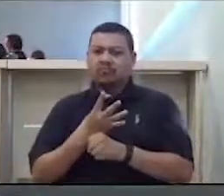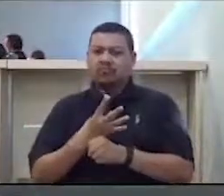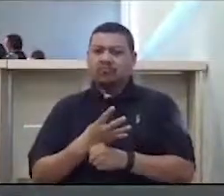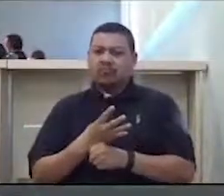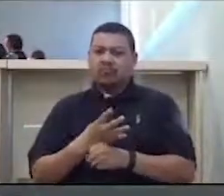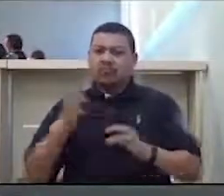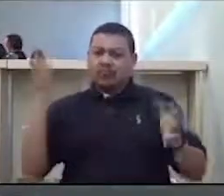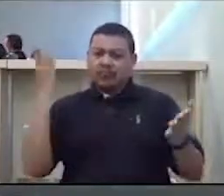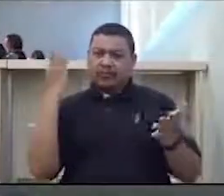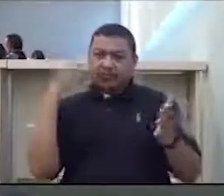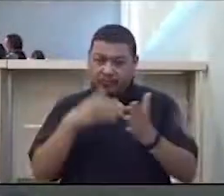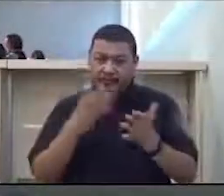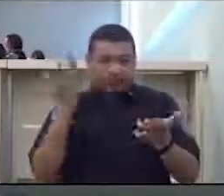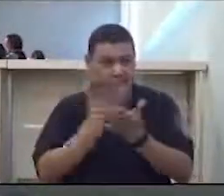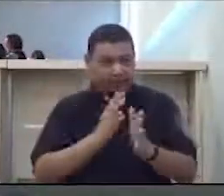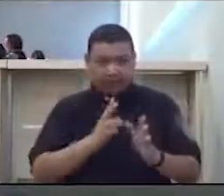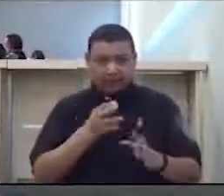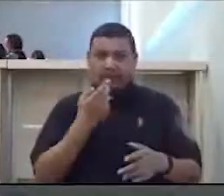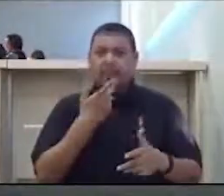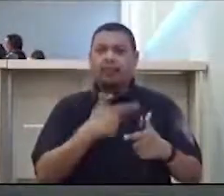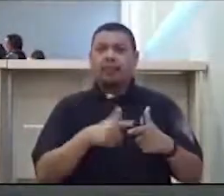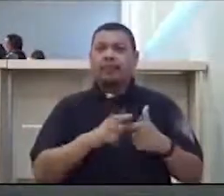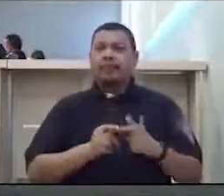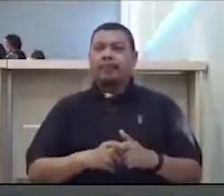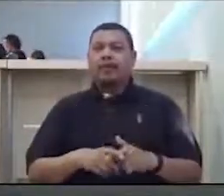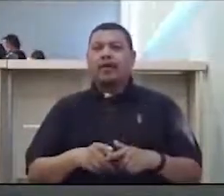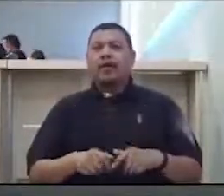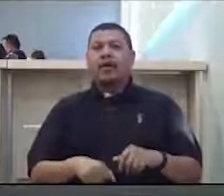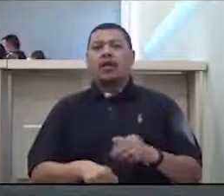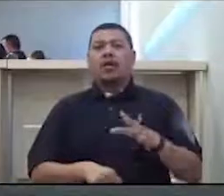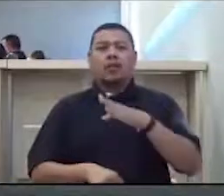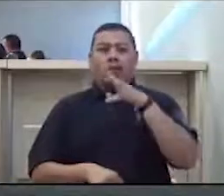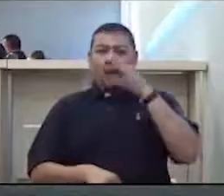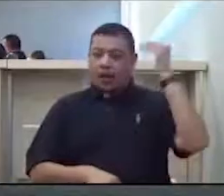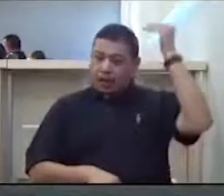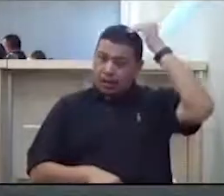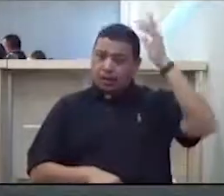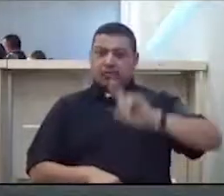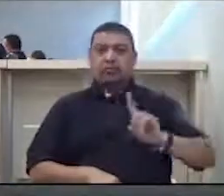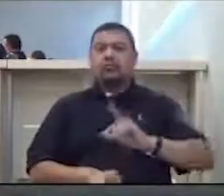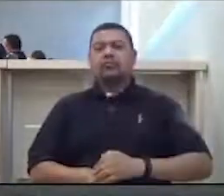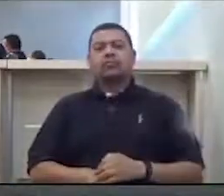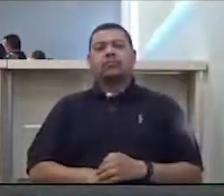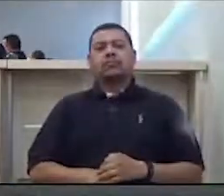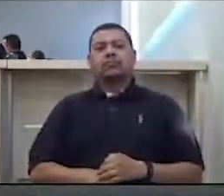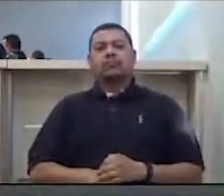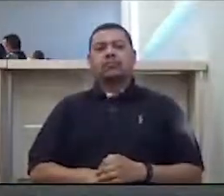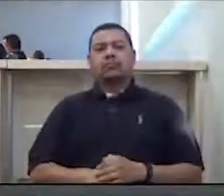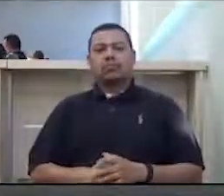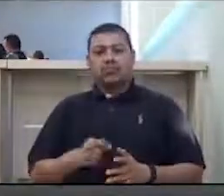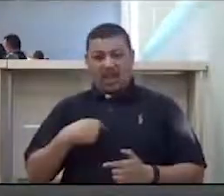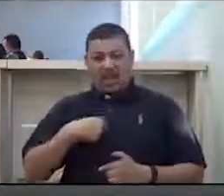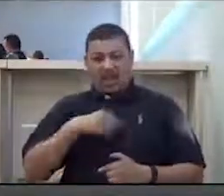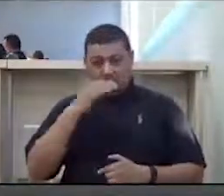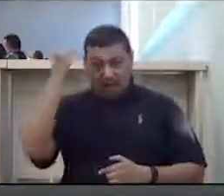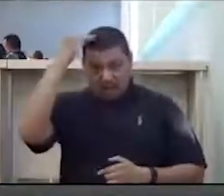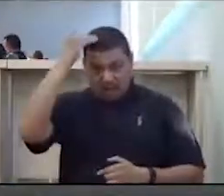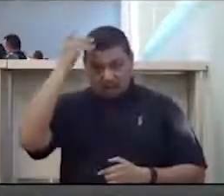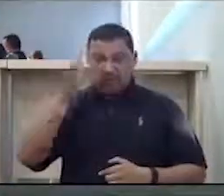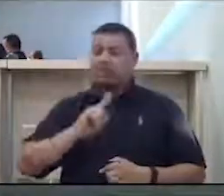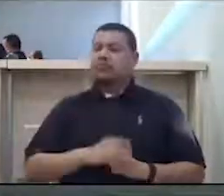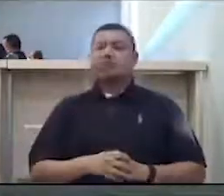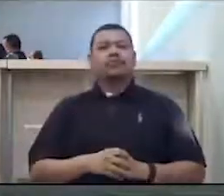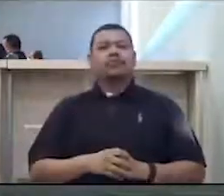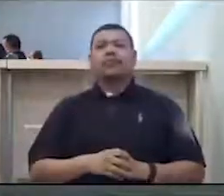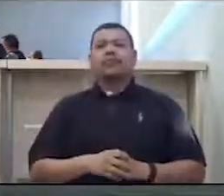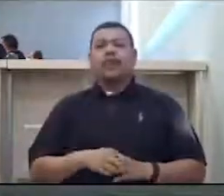problema dessa direção no euro, eu não vou parar. Não vou parar, que é falta de